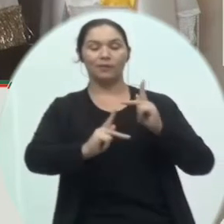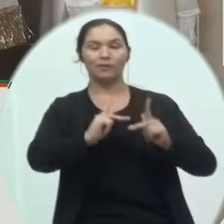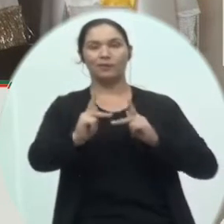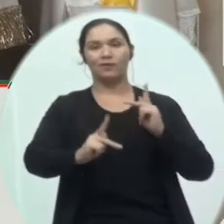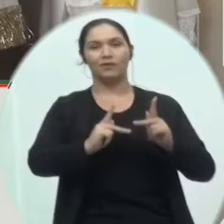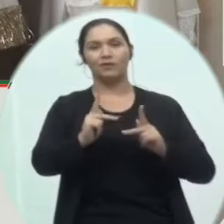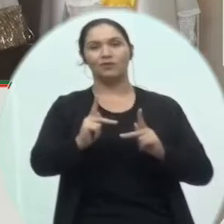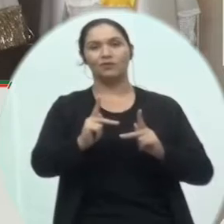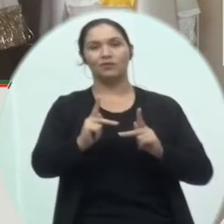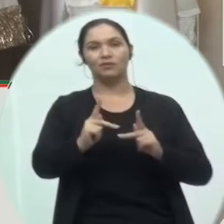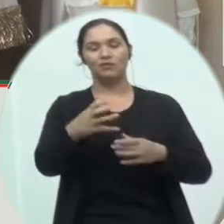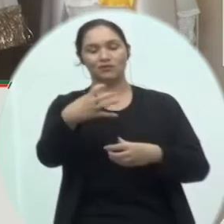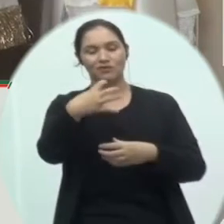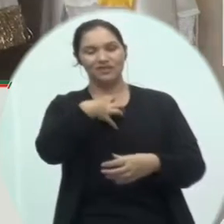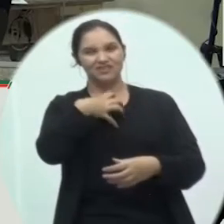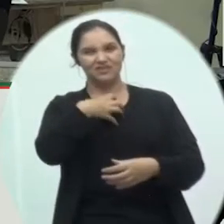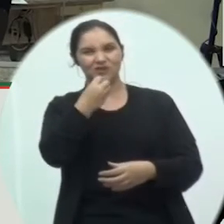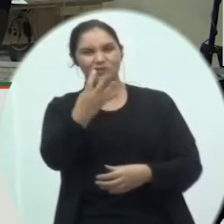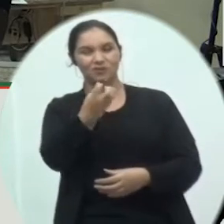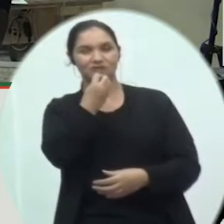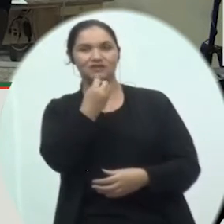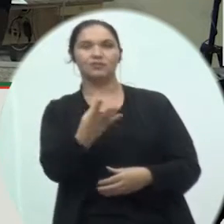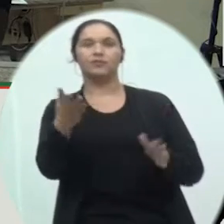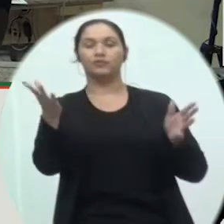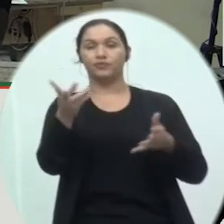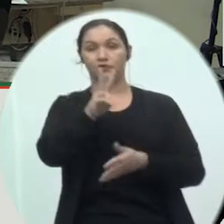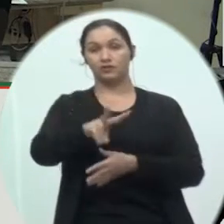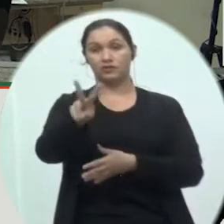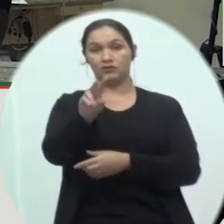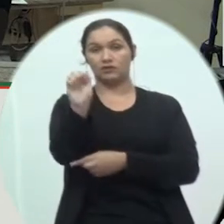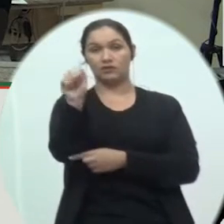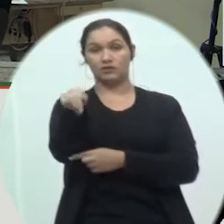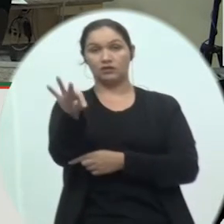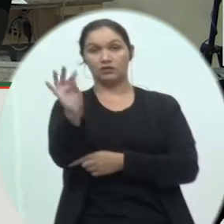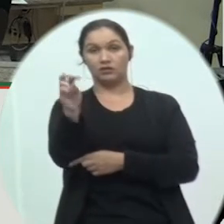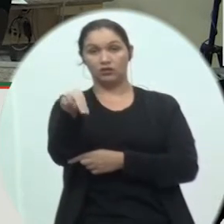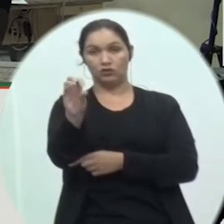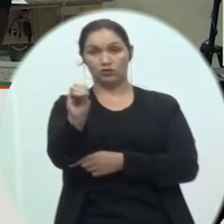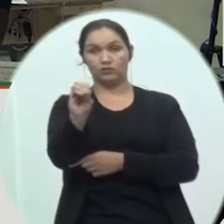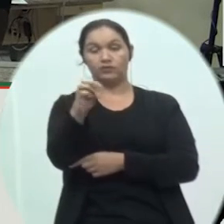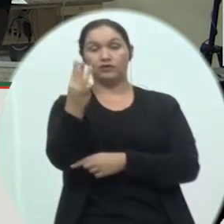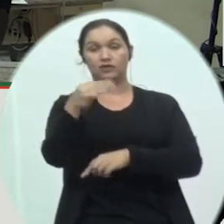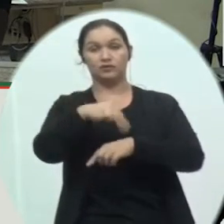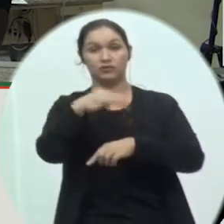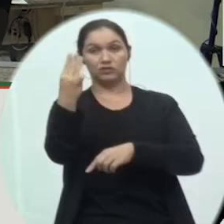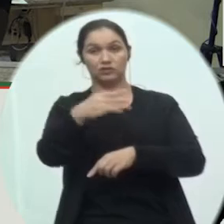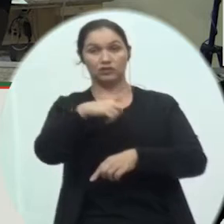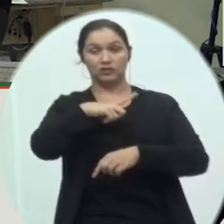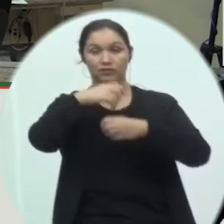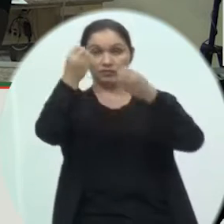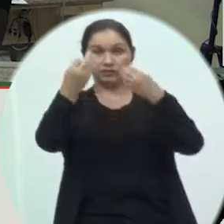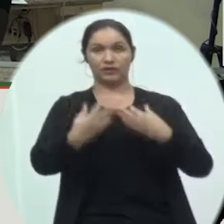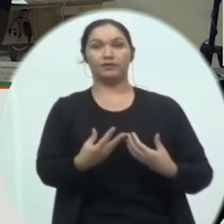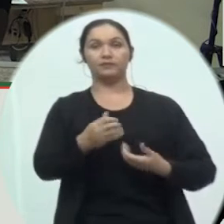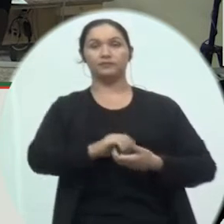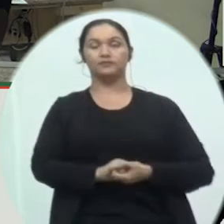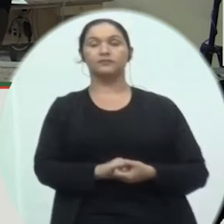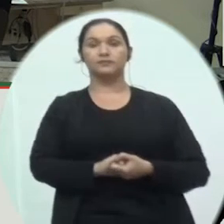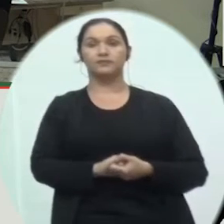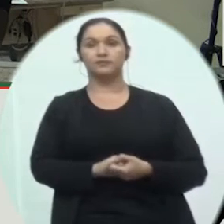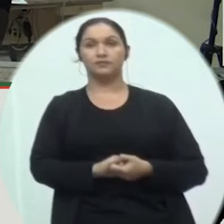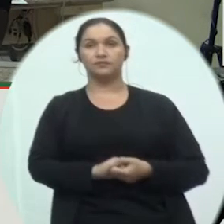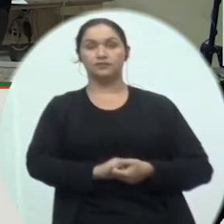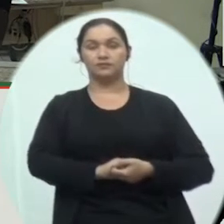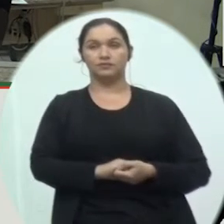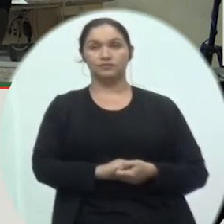obrigado e boa noite e até mais. Com a palavra o vereador Antônio Manuel. Vossa Excelência dispõe de 3 minutos e 30.